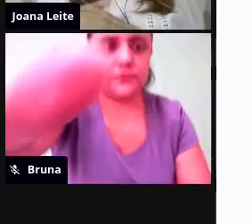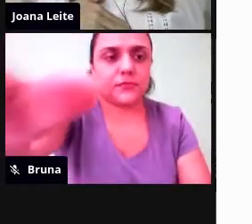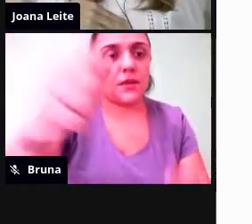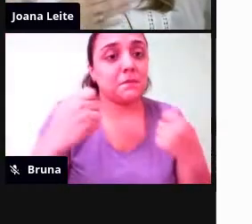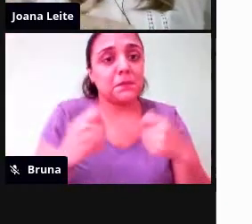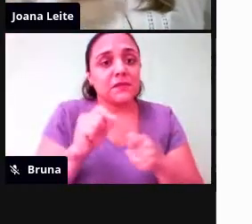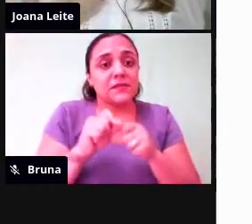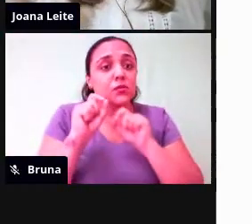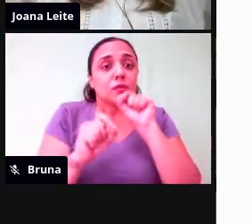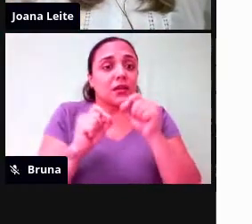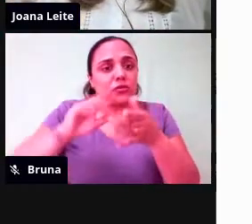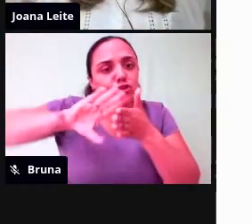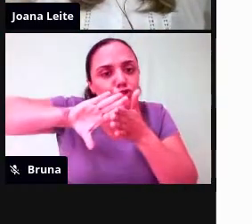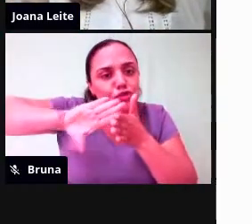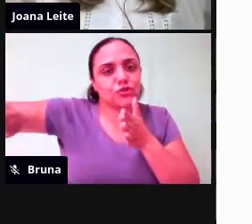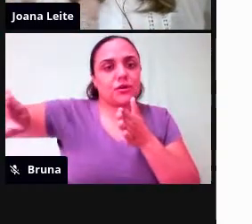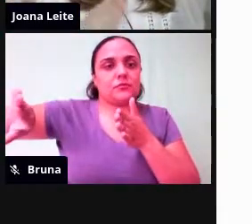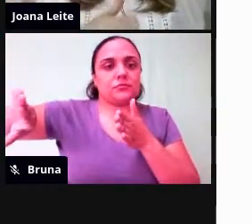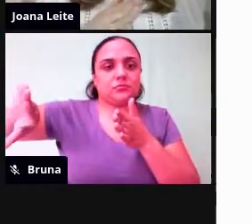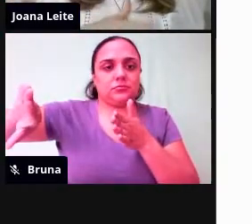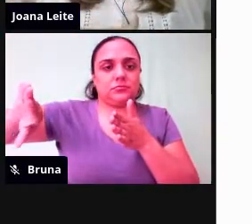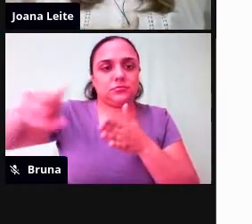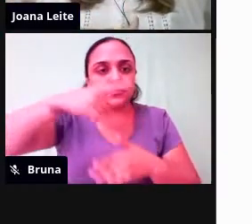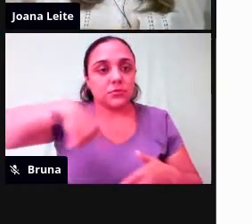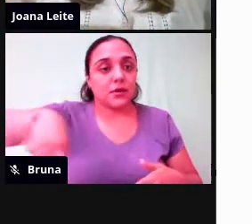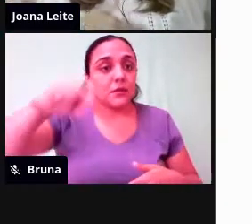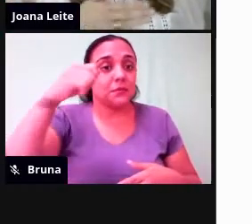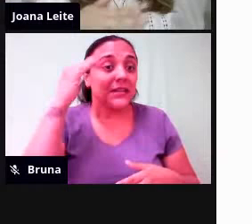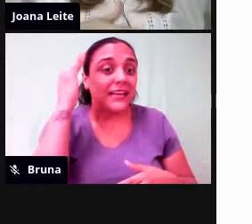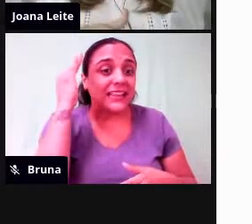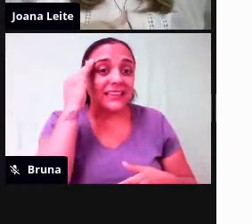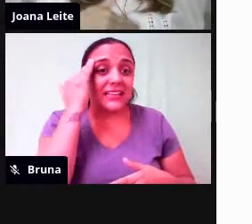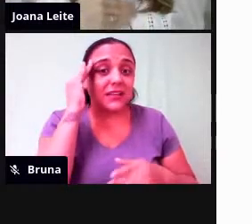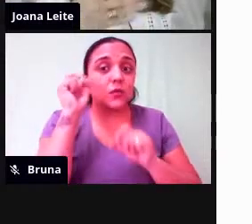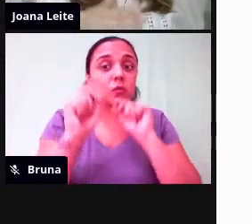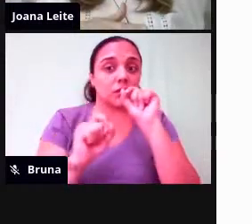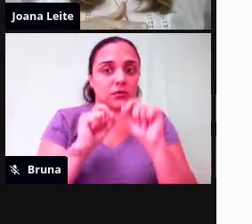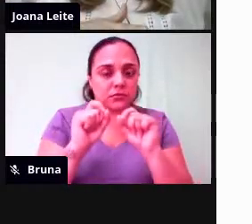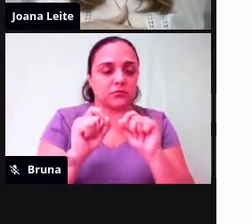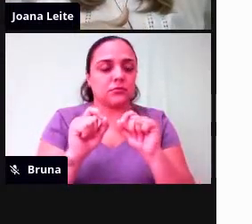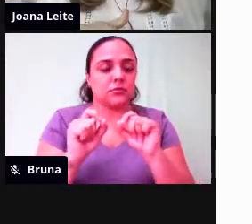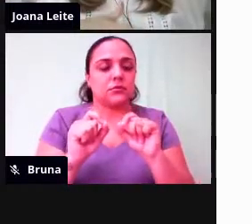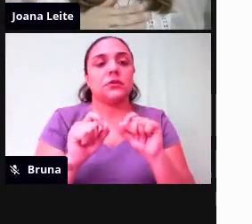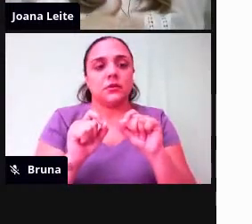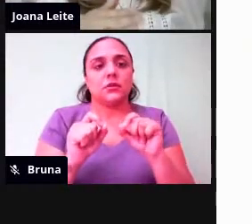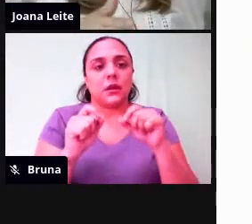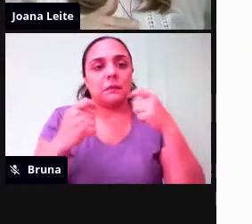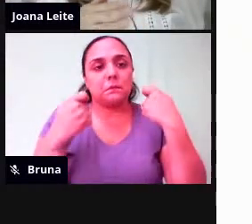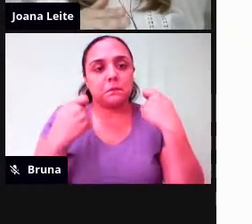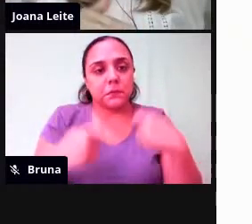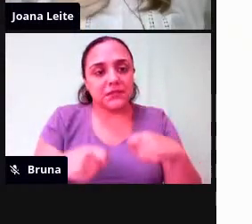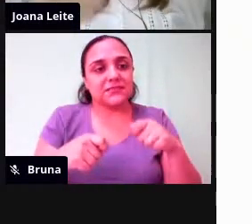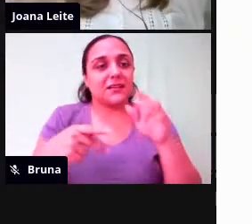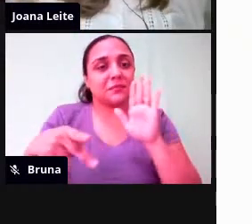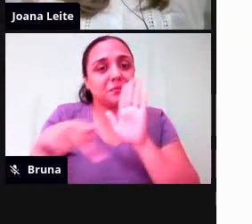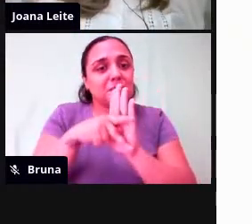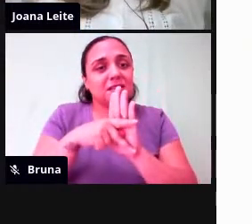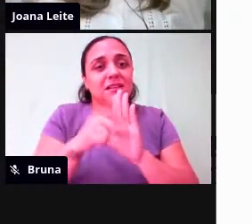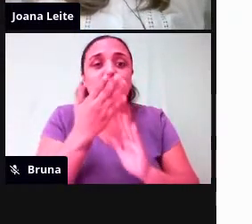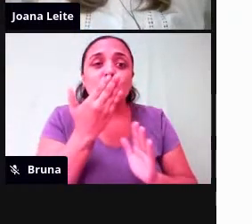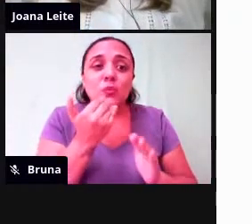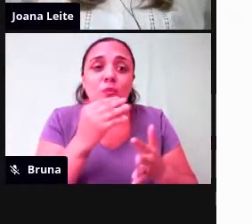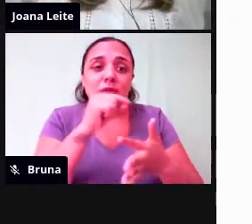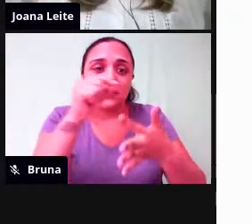Retira, né? Mas a gente tem que entender que esses monodisacarídeos, oligosacarídeos, eles estão presentes em alimentos que também